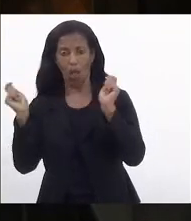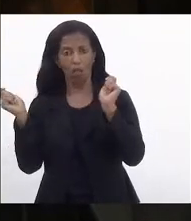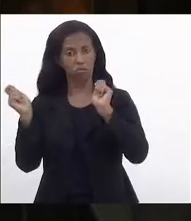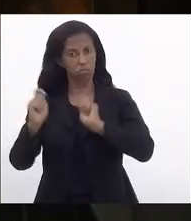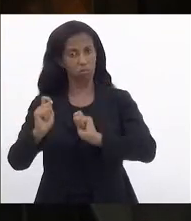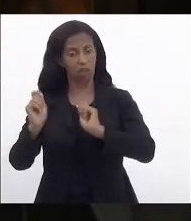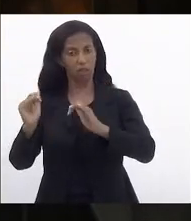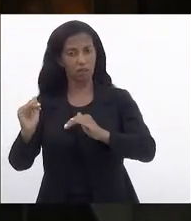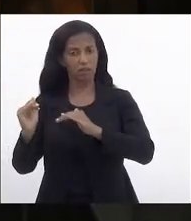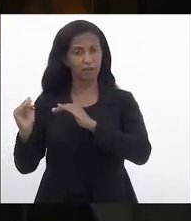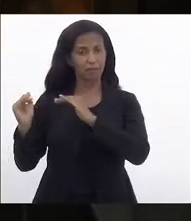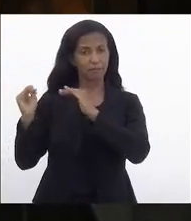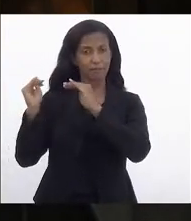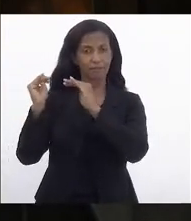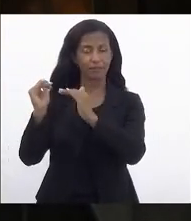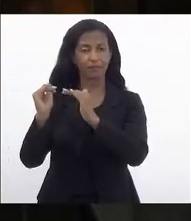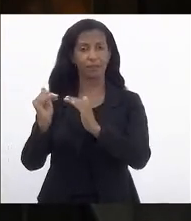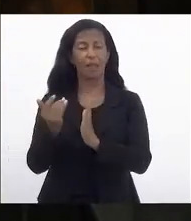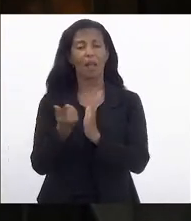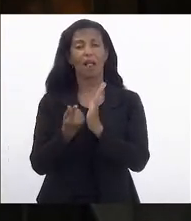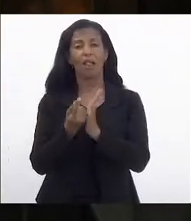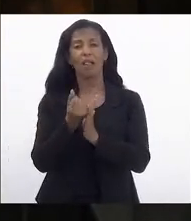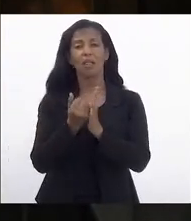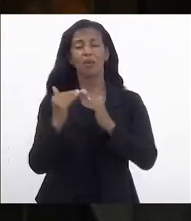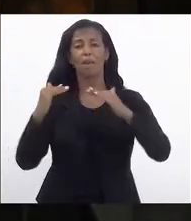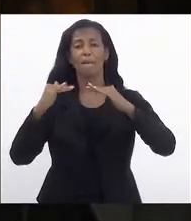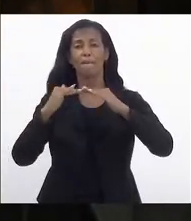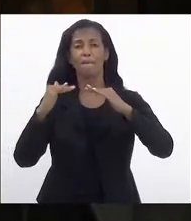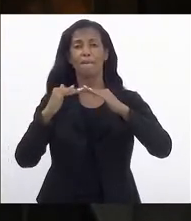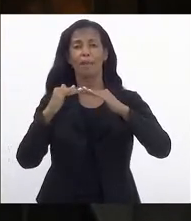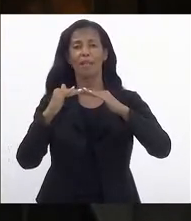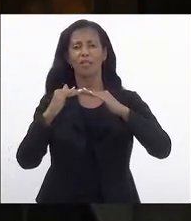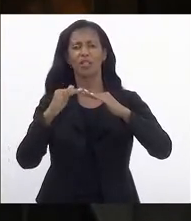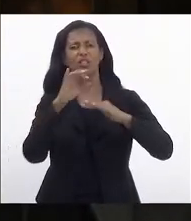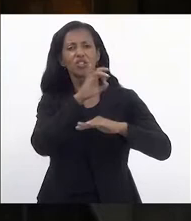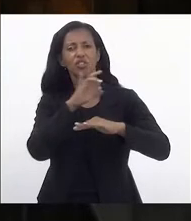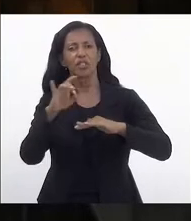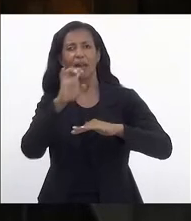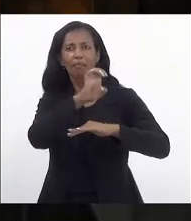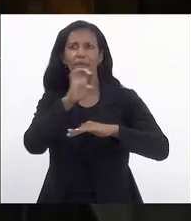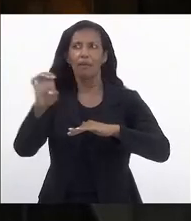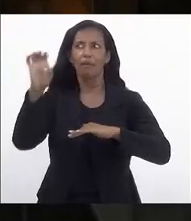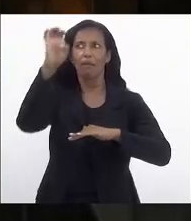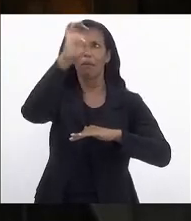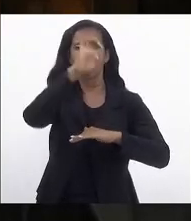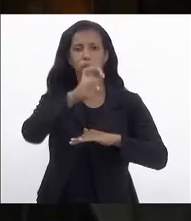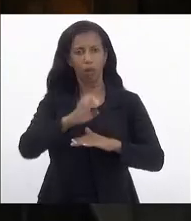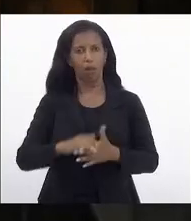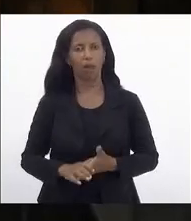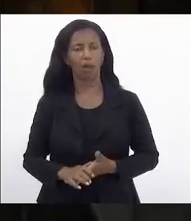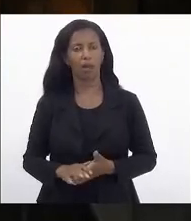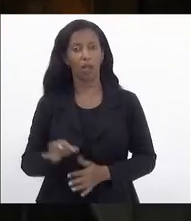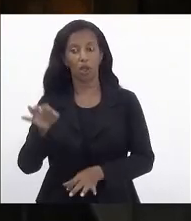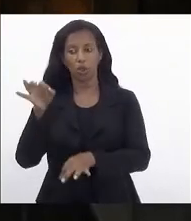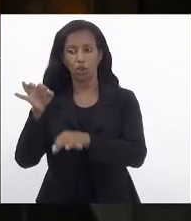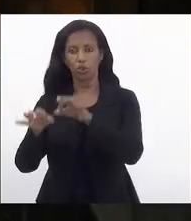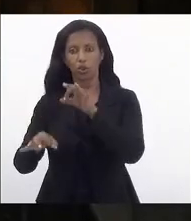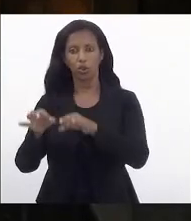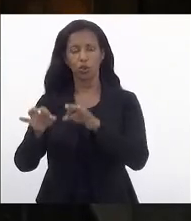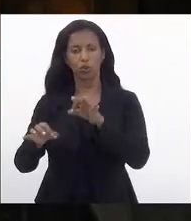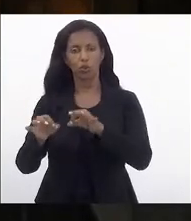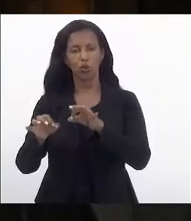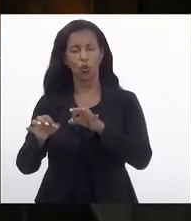superiores à alíquota média de cada estado julgou o caso de Santa